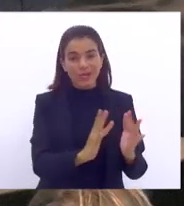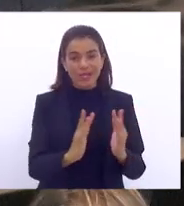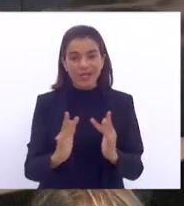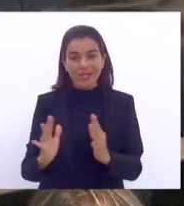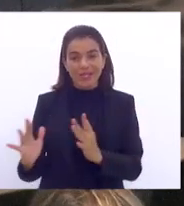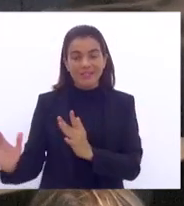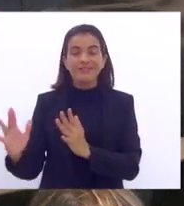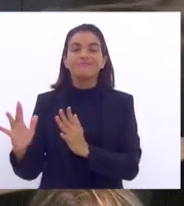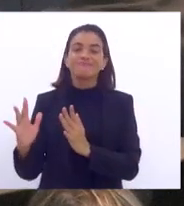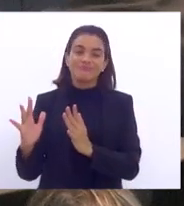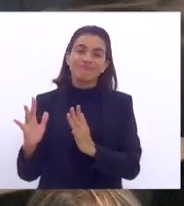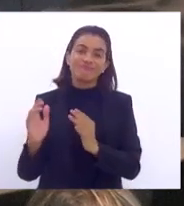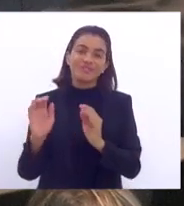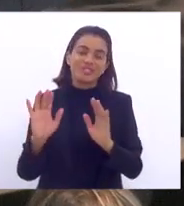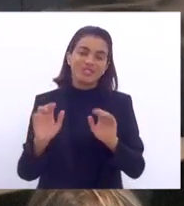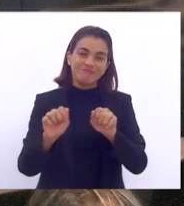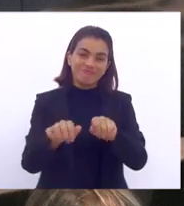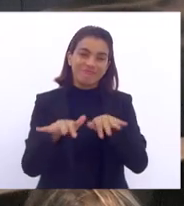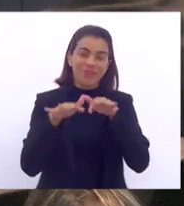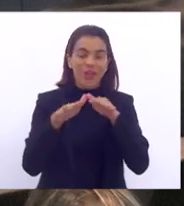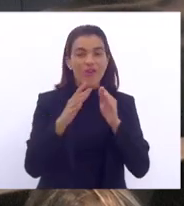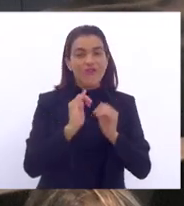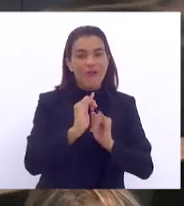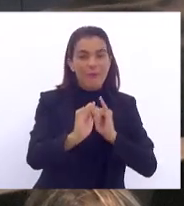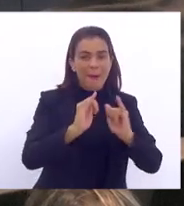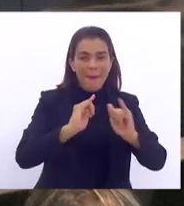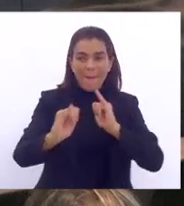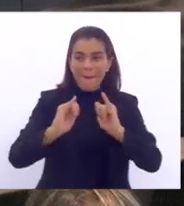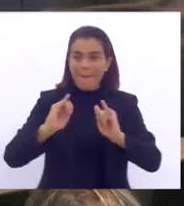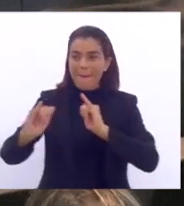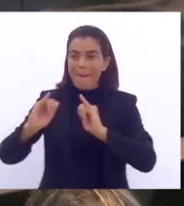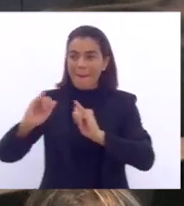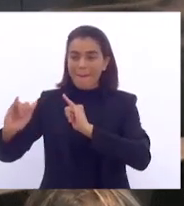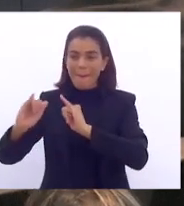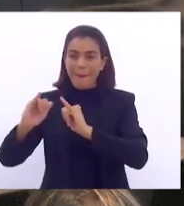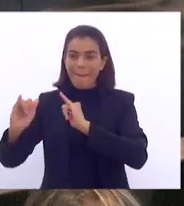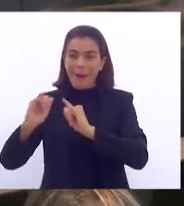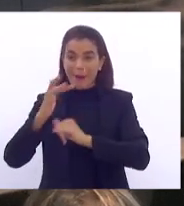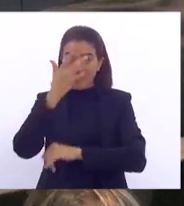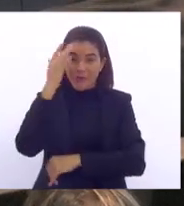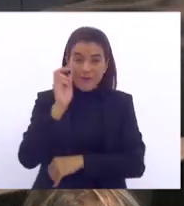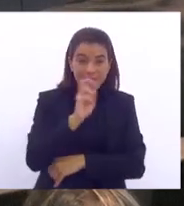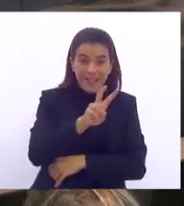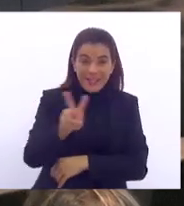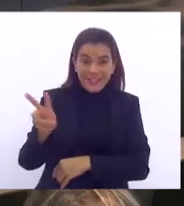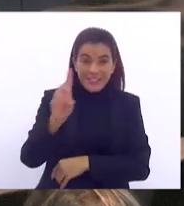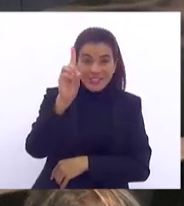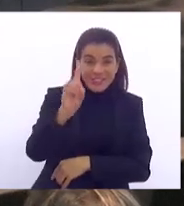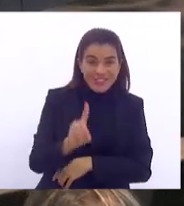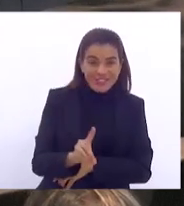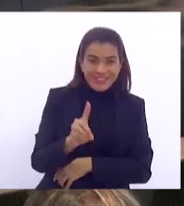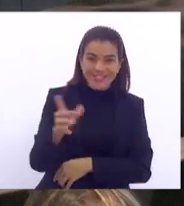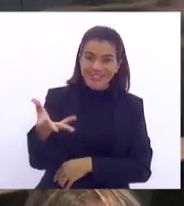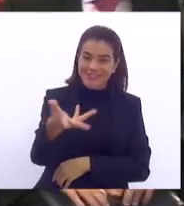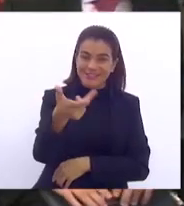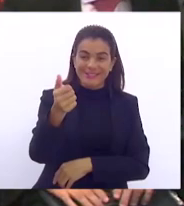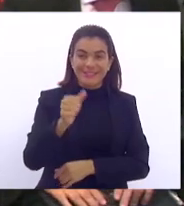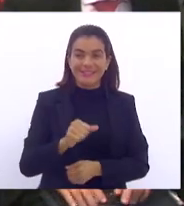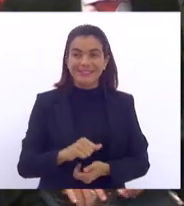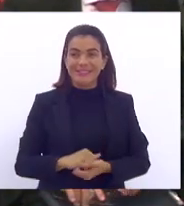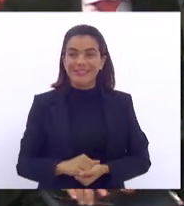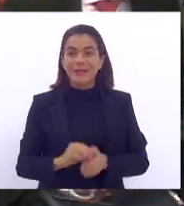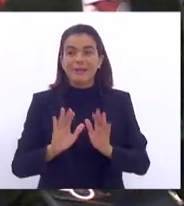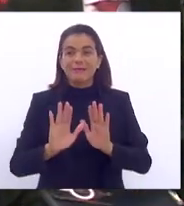registrando a presença das demais autoridades tô vendo aqui diretores queridos amigos mas antes disso eu gostaria